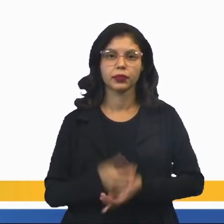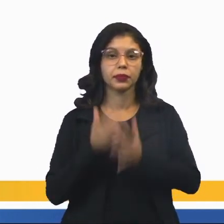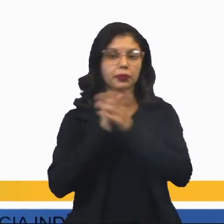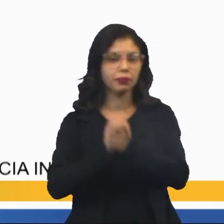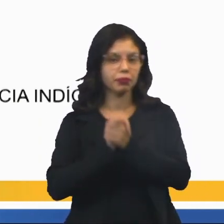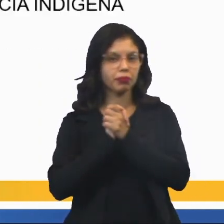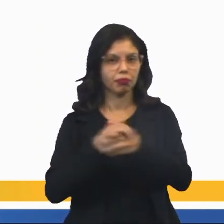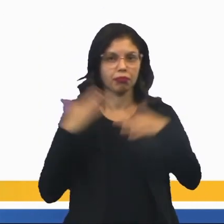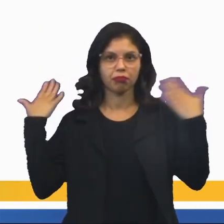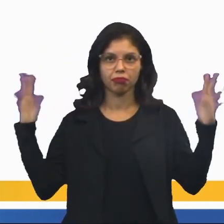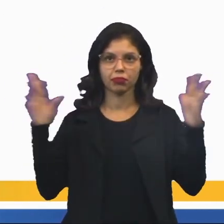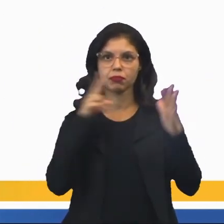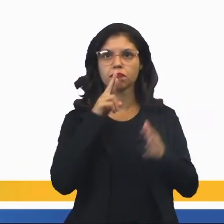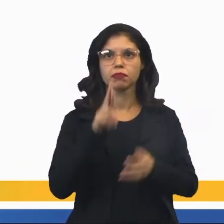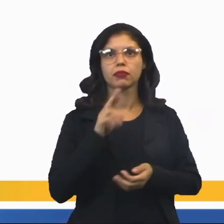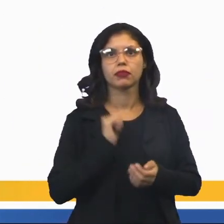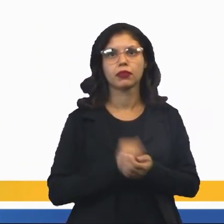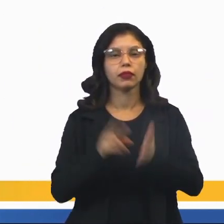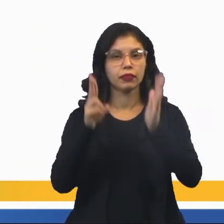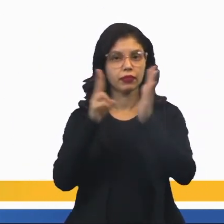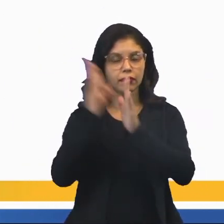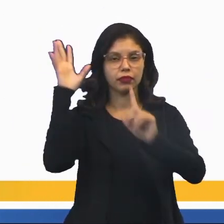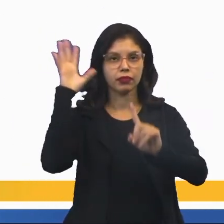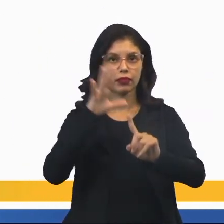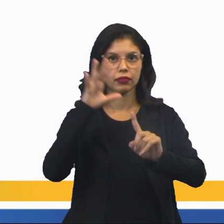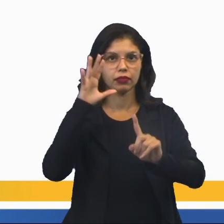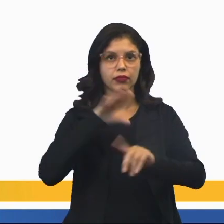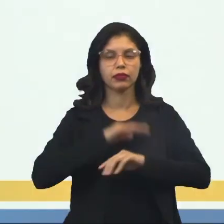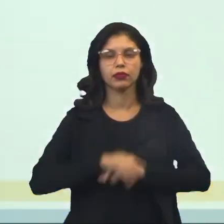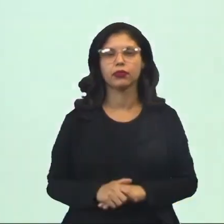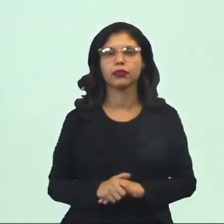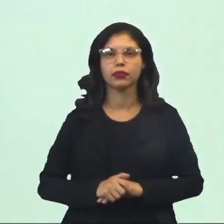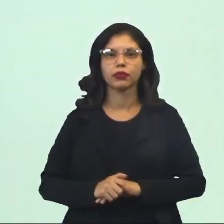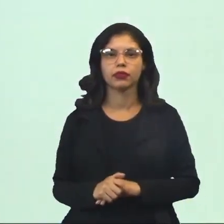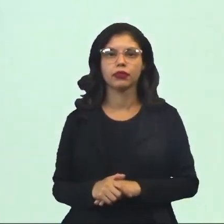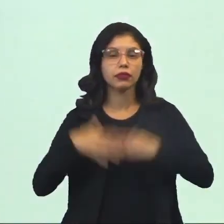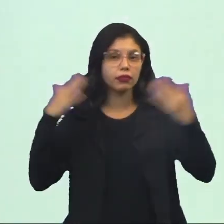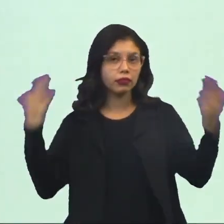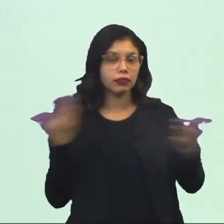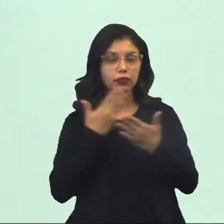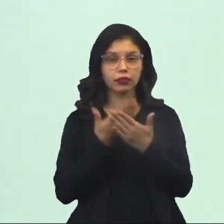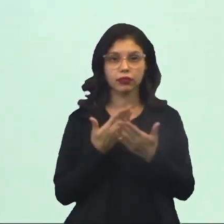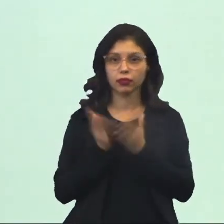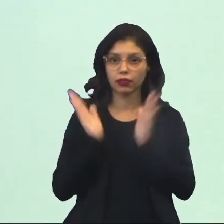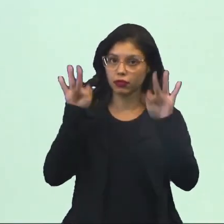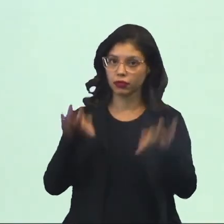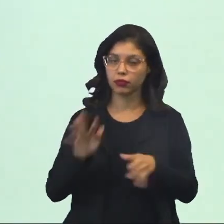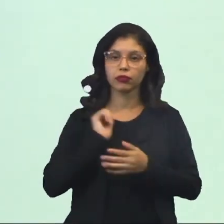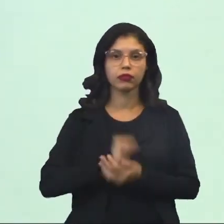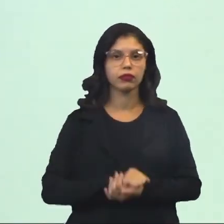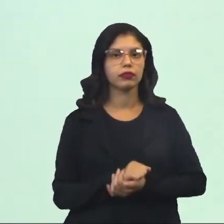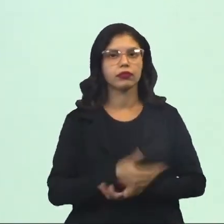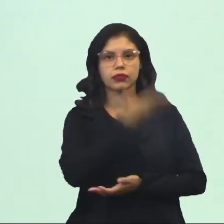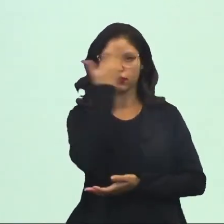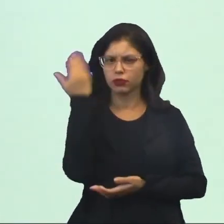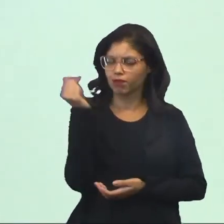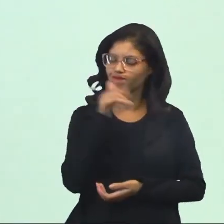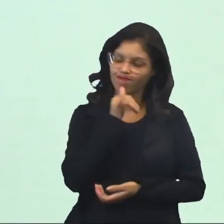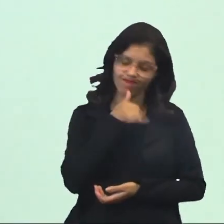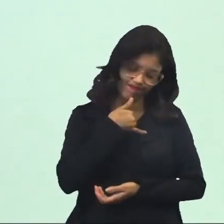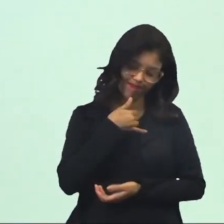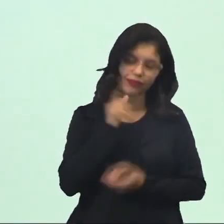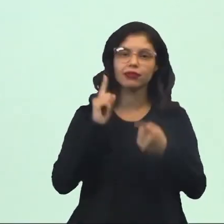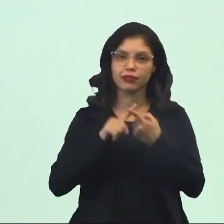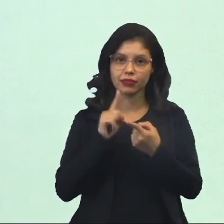Parabéns para vocês que responderam aí de casa que é uma influência indígena. E a nossa aula está chegando ao fim, não fique triste,